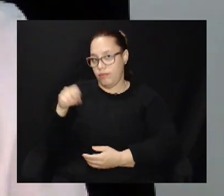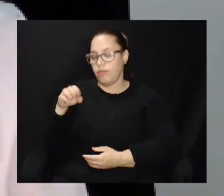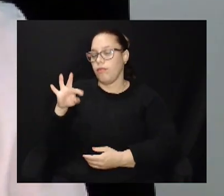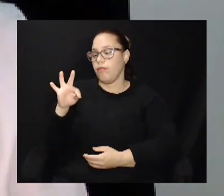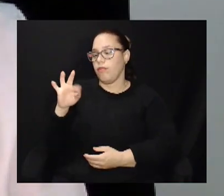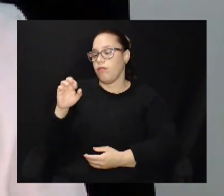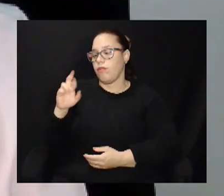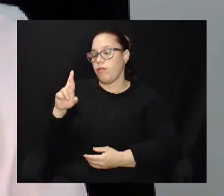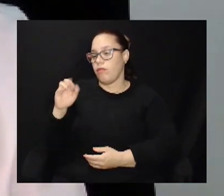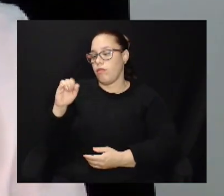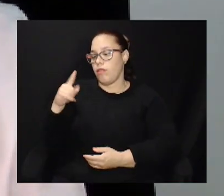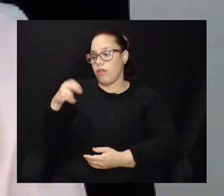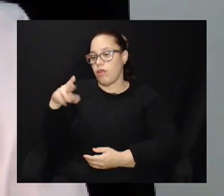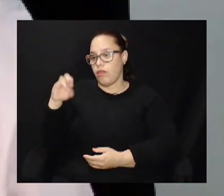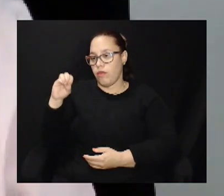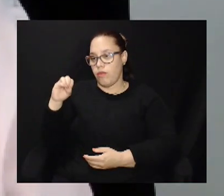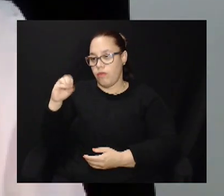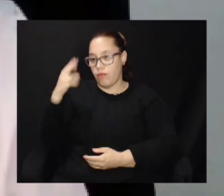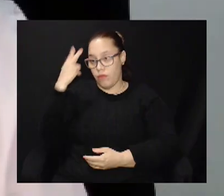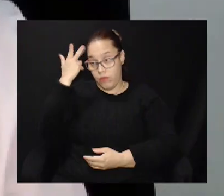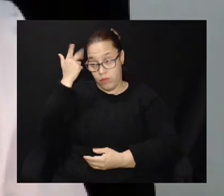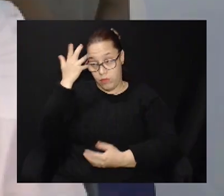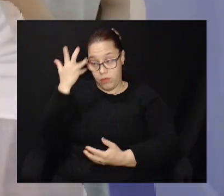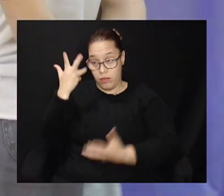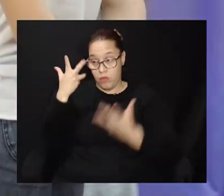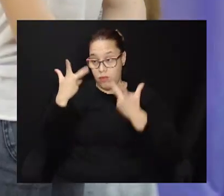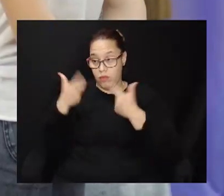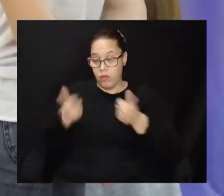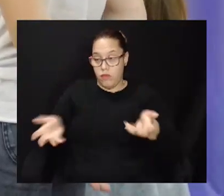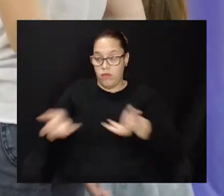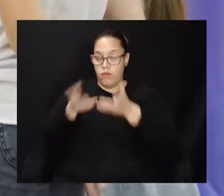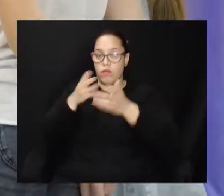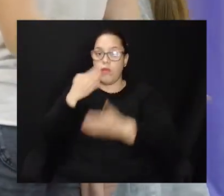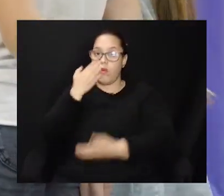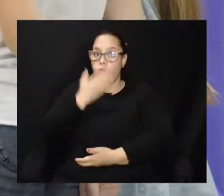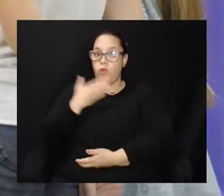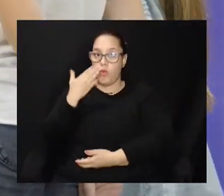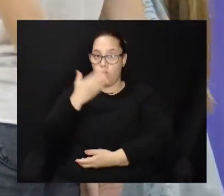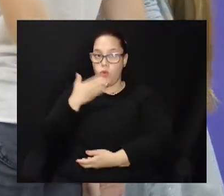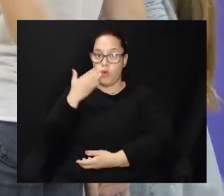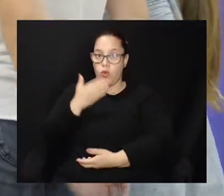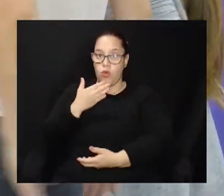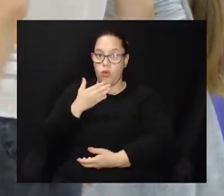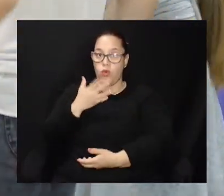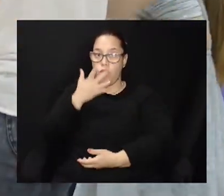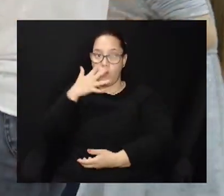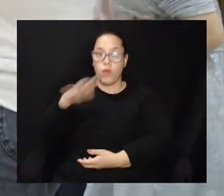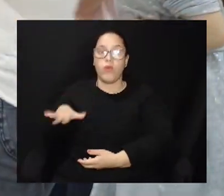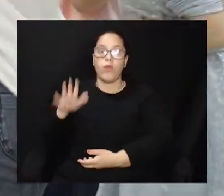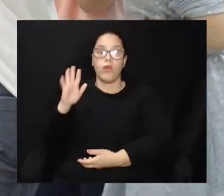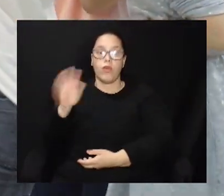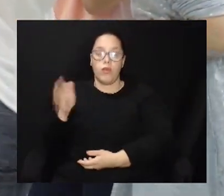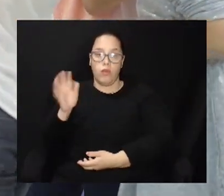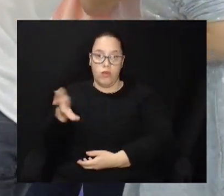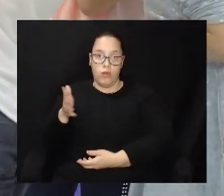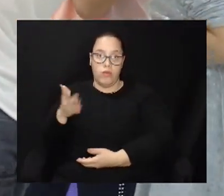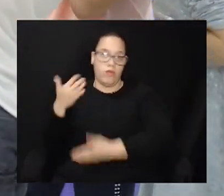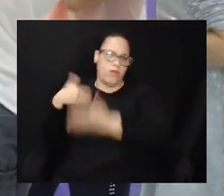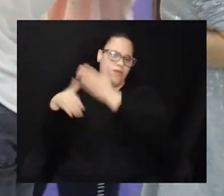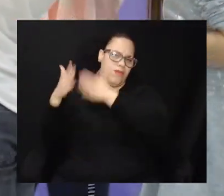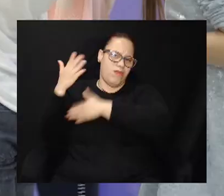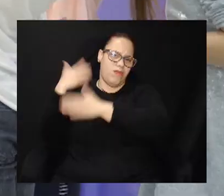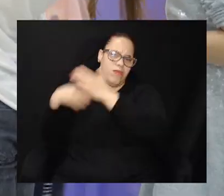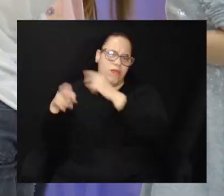paladar vai se acostumando com esse estímulo muito doce, né? E as crianças já veem disso muito cedo. E por isso que isso